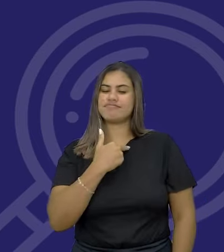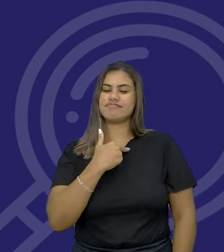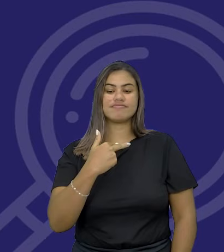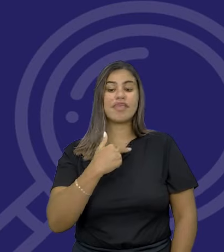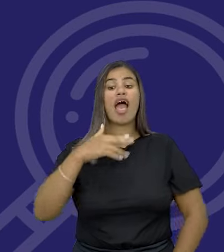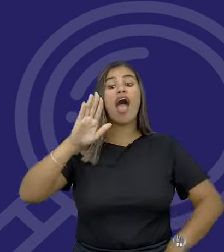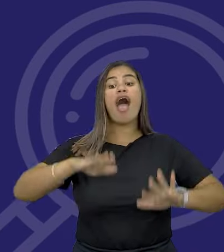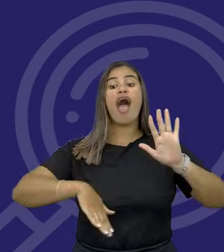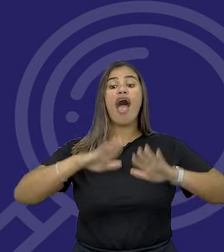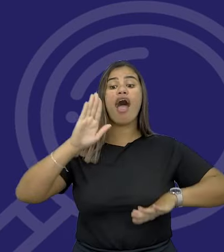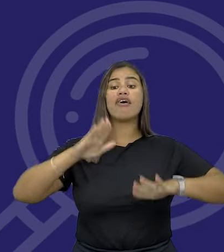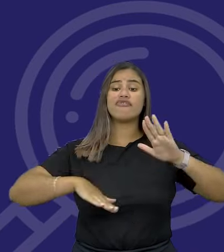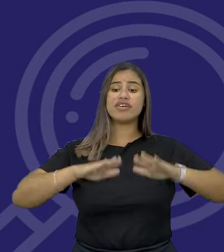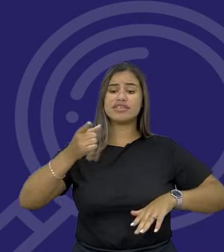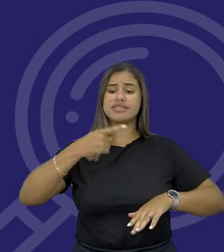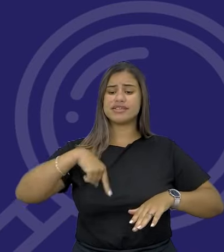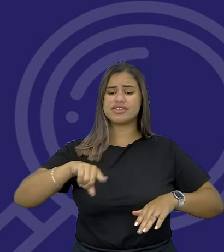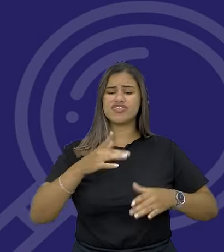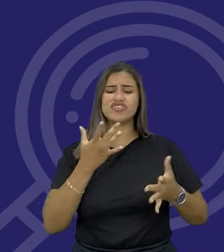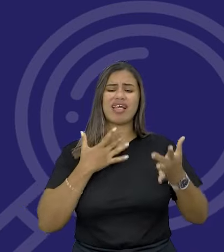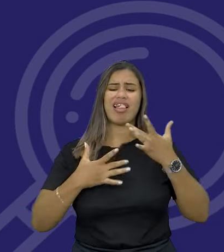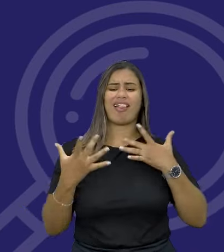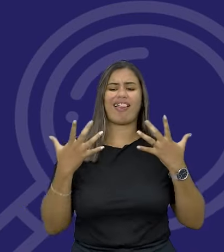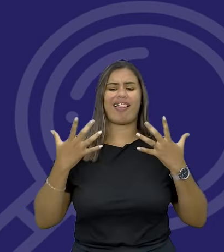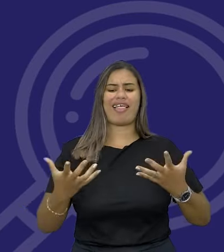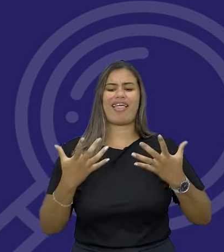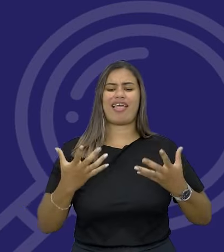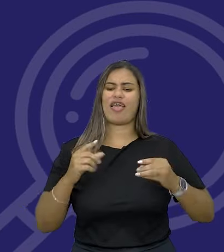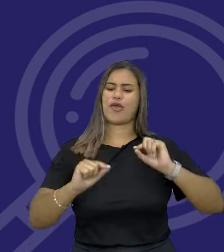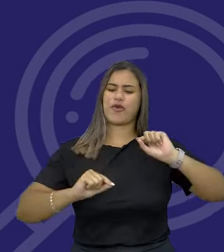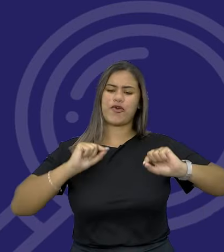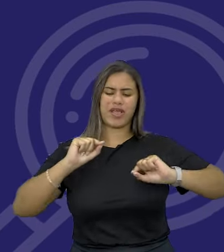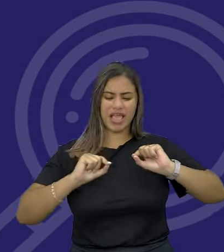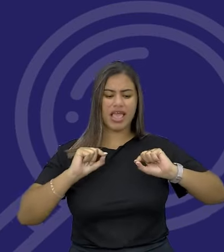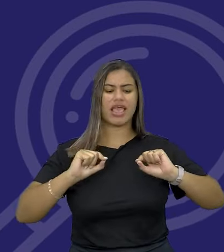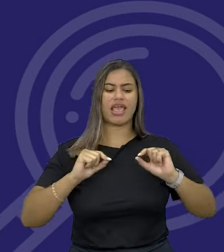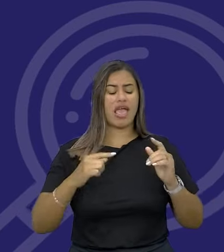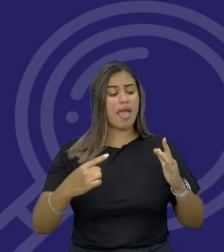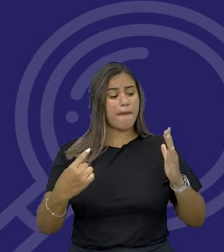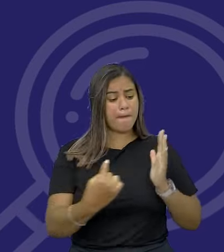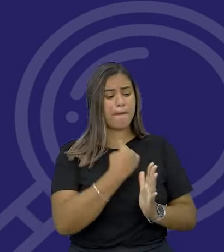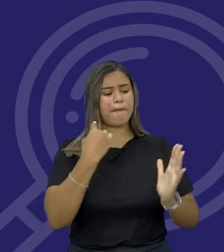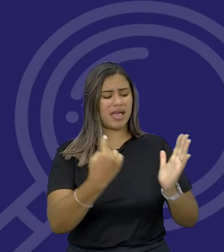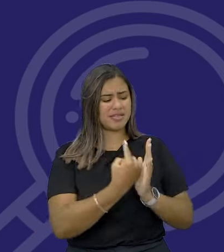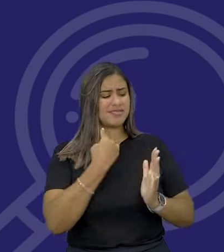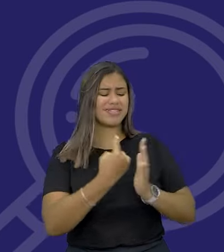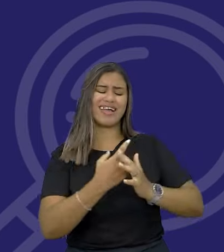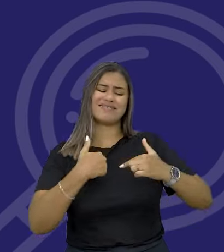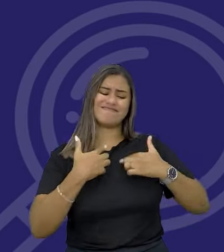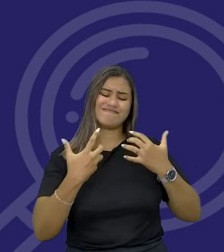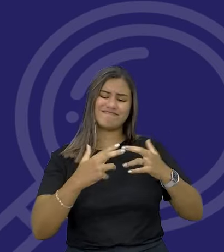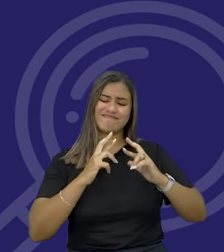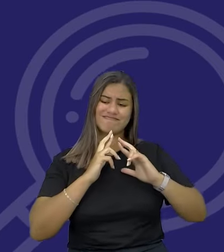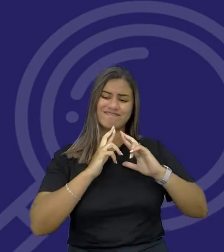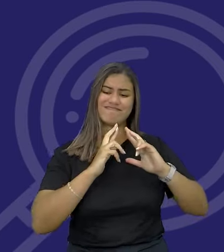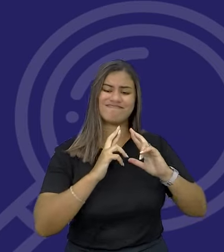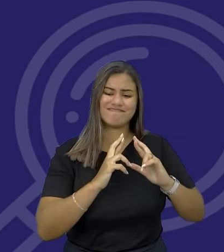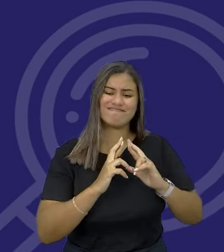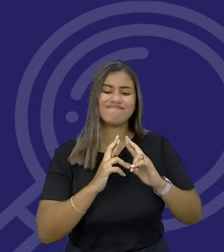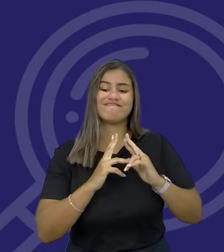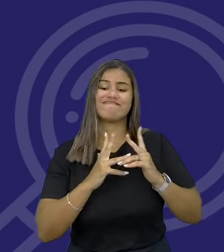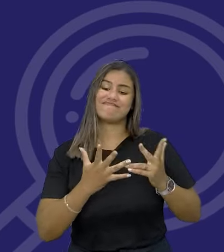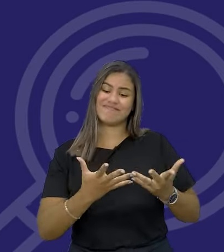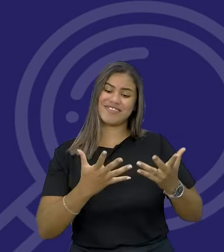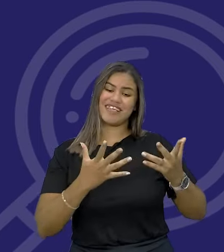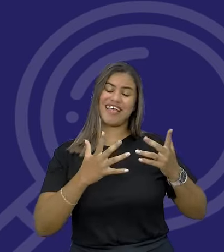ficamos com vontade, né, da maneira como os alunos perguntam, né, guiam as perguntas para a